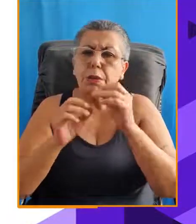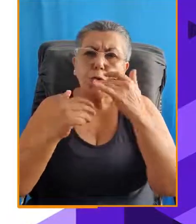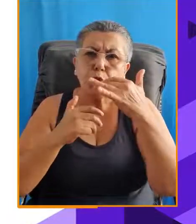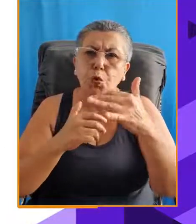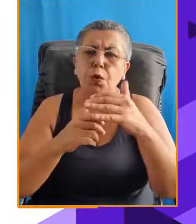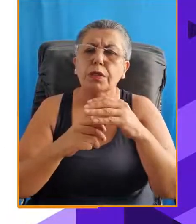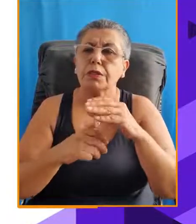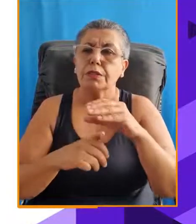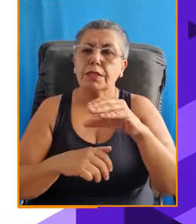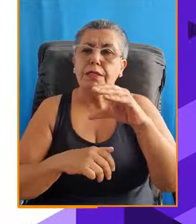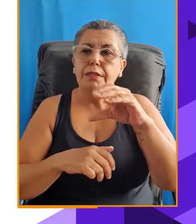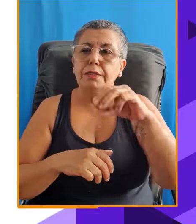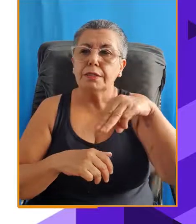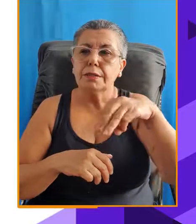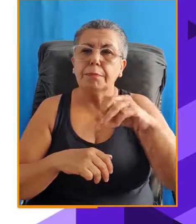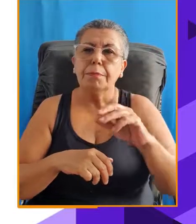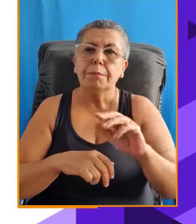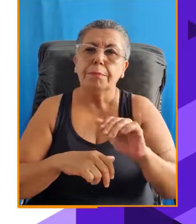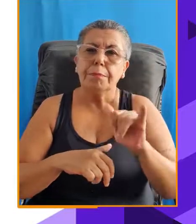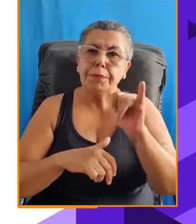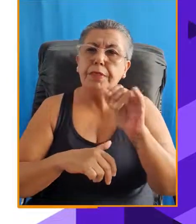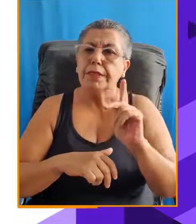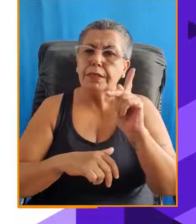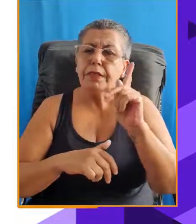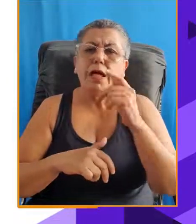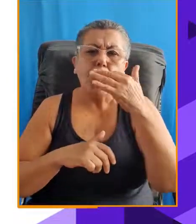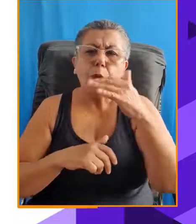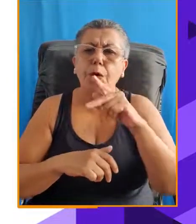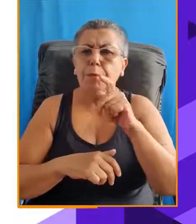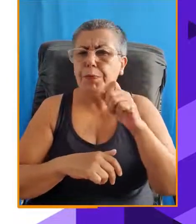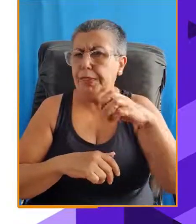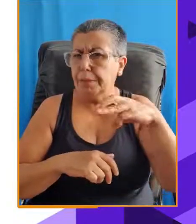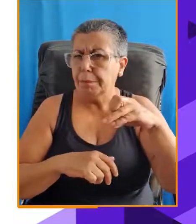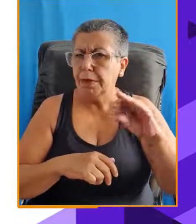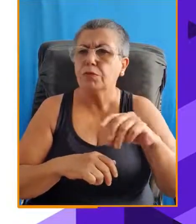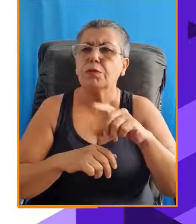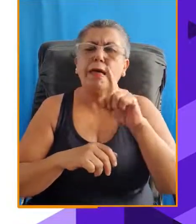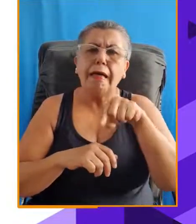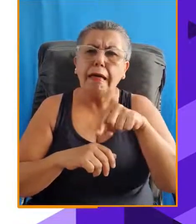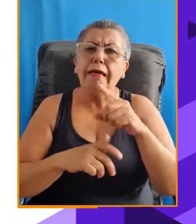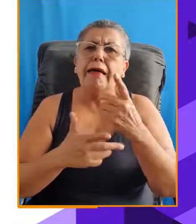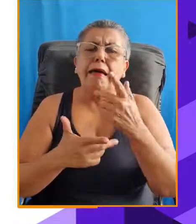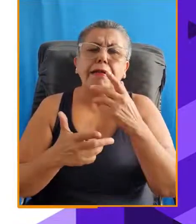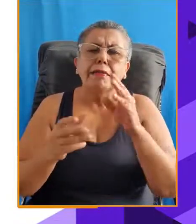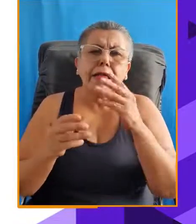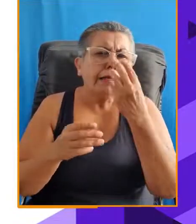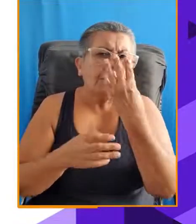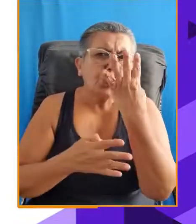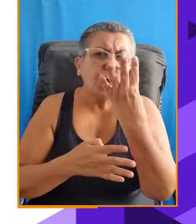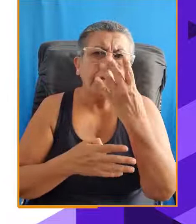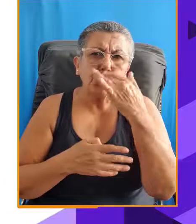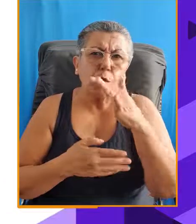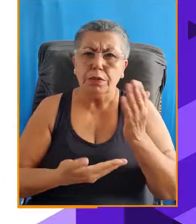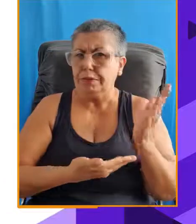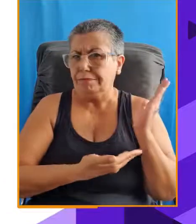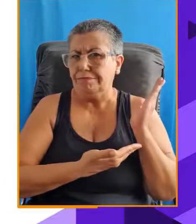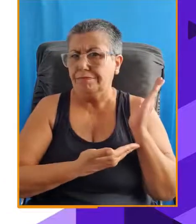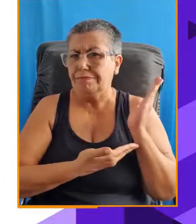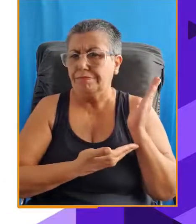cores CMYK é vigente a cor pigmento. O padrão CMYK reúne essas quatro